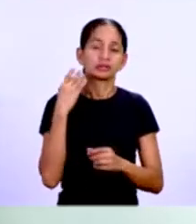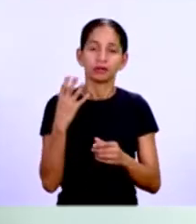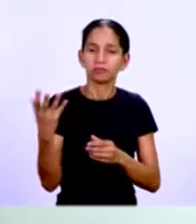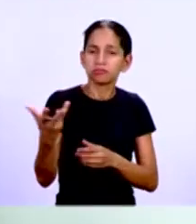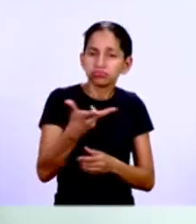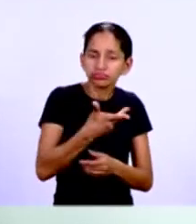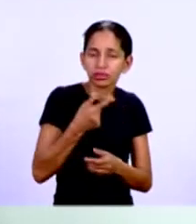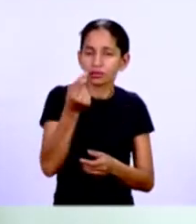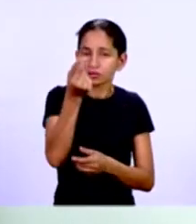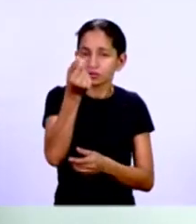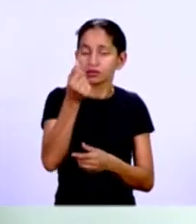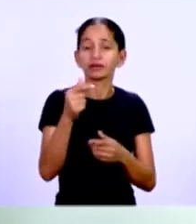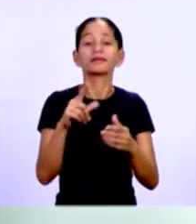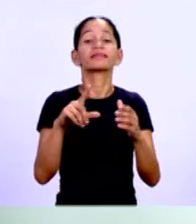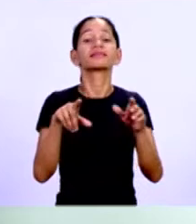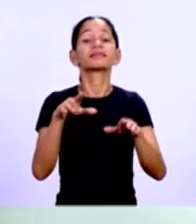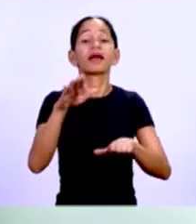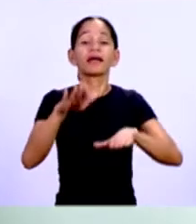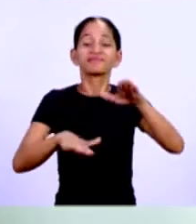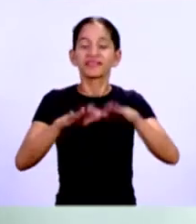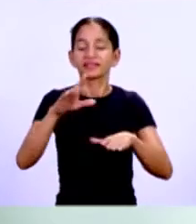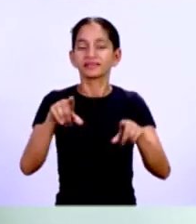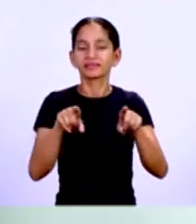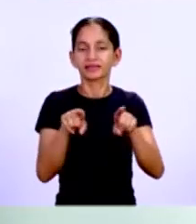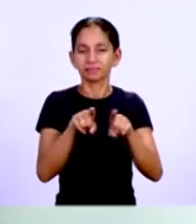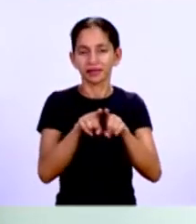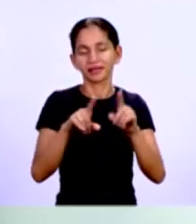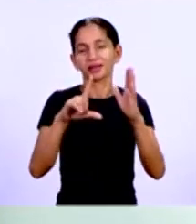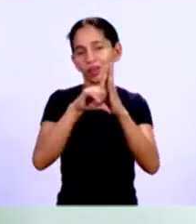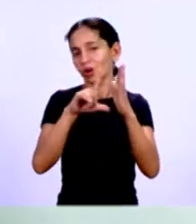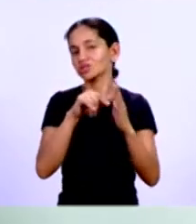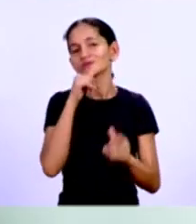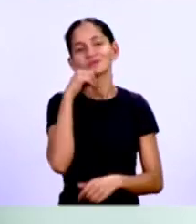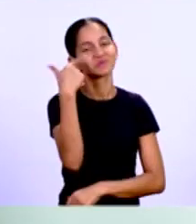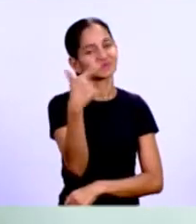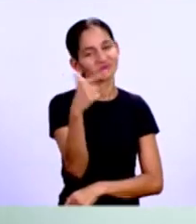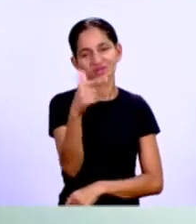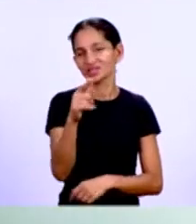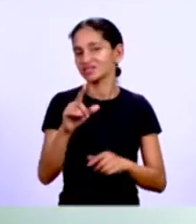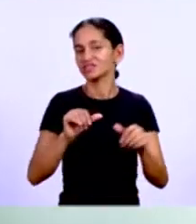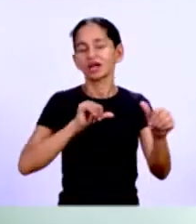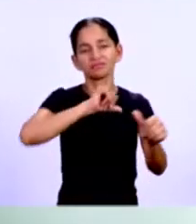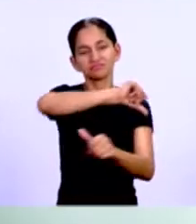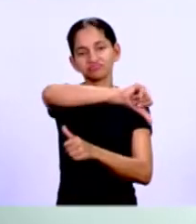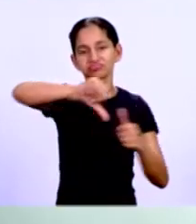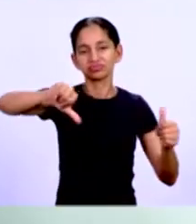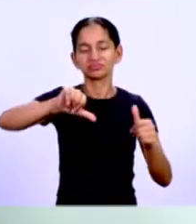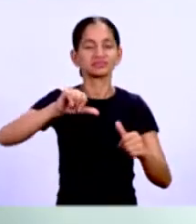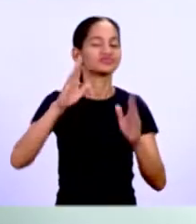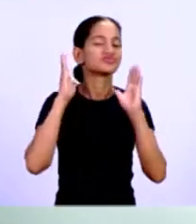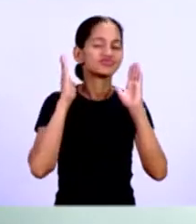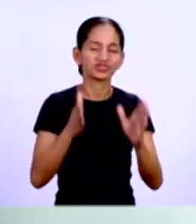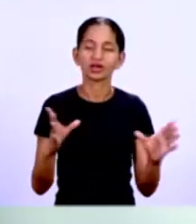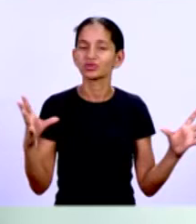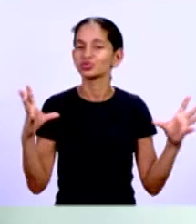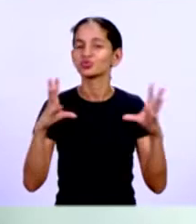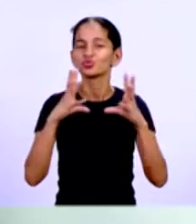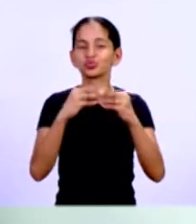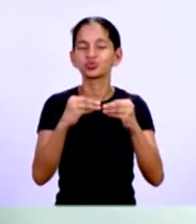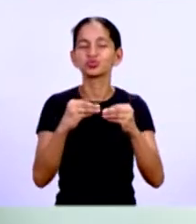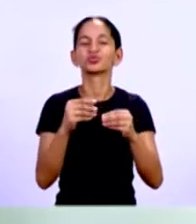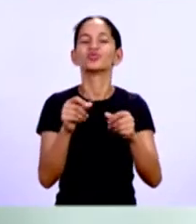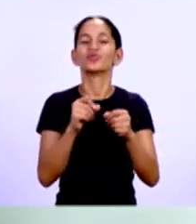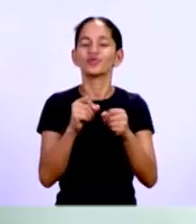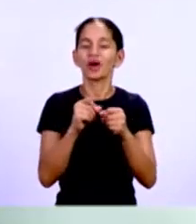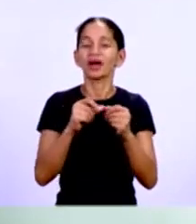as lojas não dão mais crédito às pessoas, o crédito foi passado, foi terceirizado principalmente para o banco, na forma do cartão de